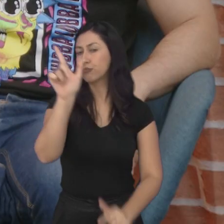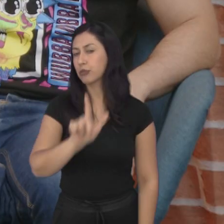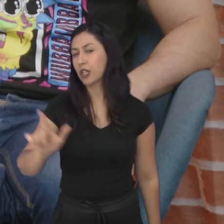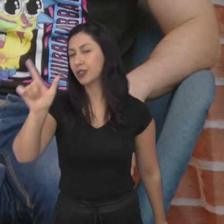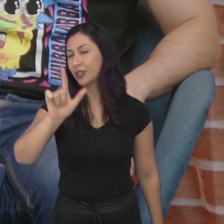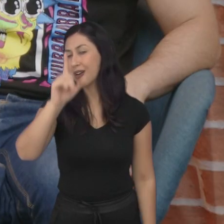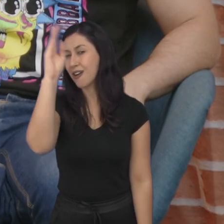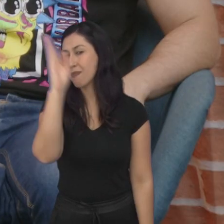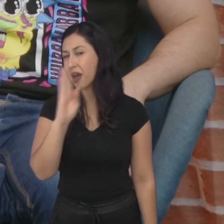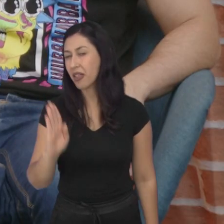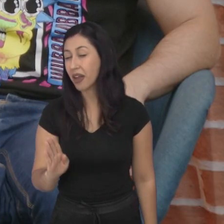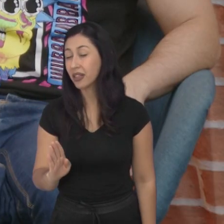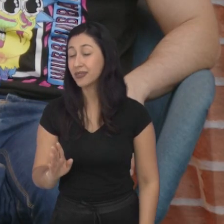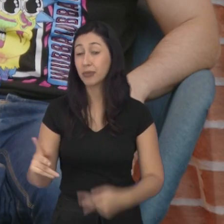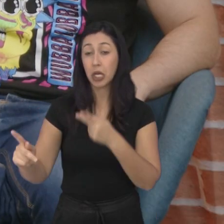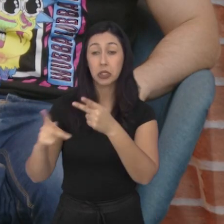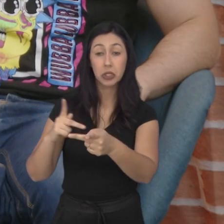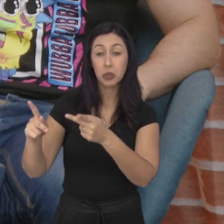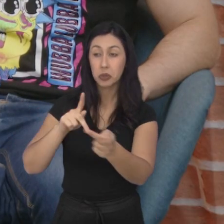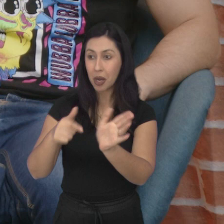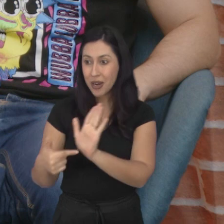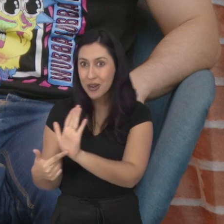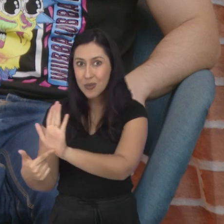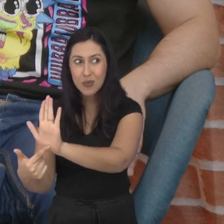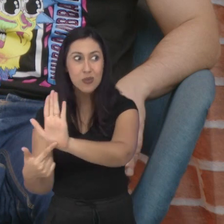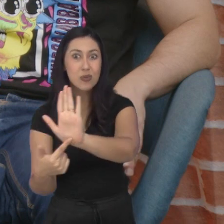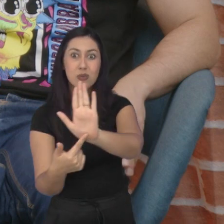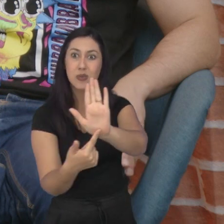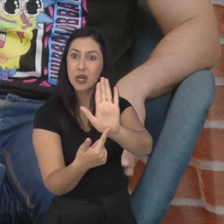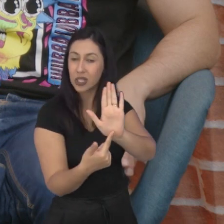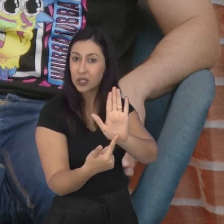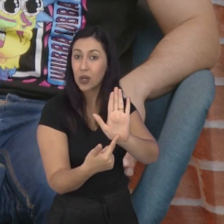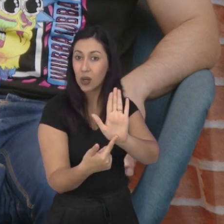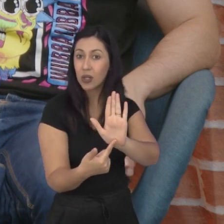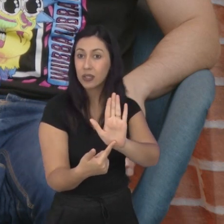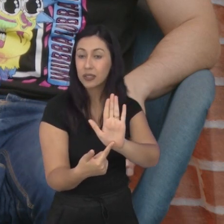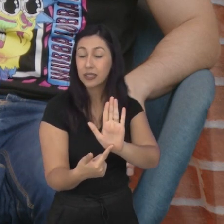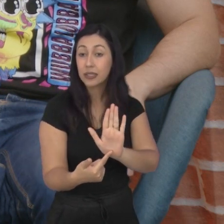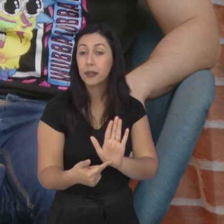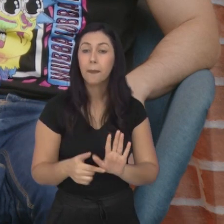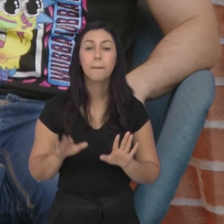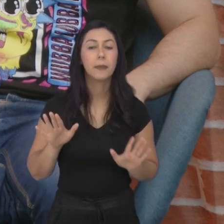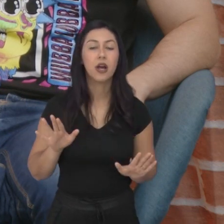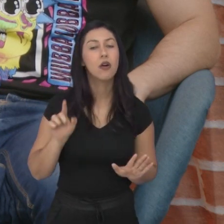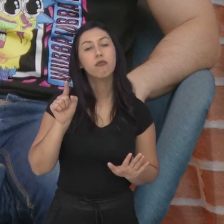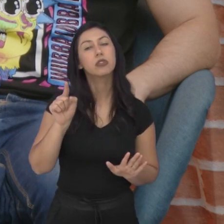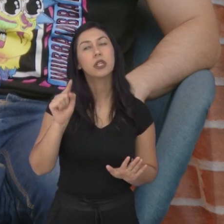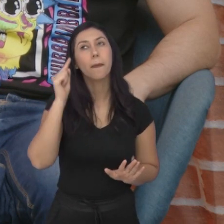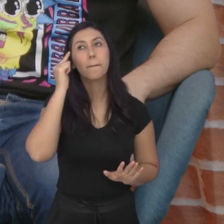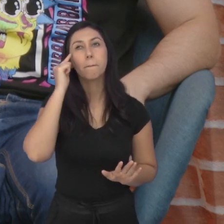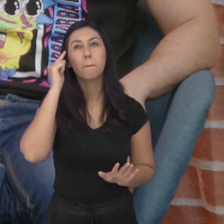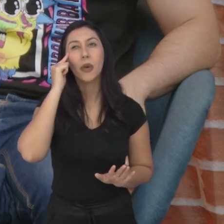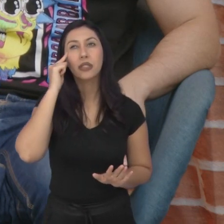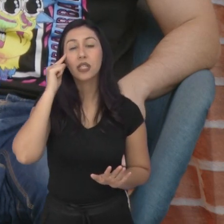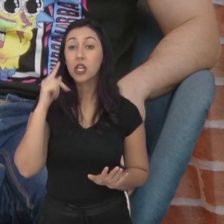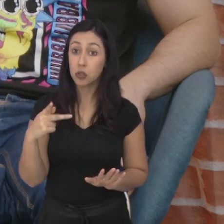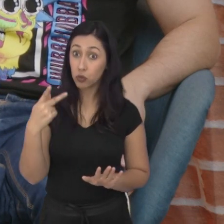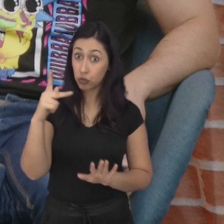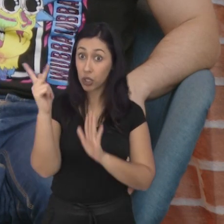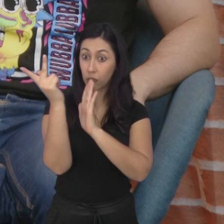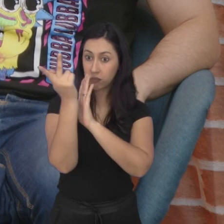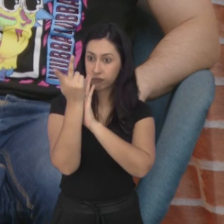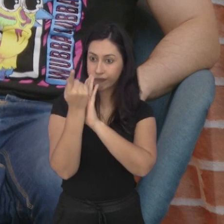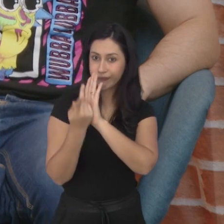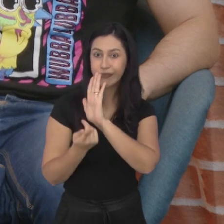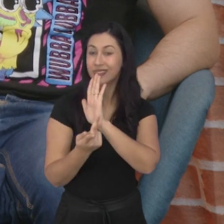literatura brasileira, retratou São José dos Campos para a história, Martim Sererê, por exemplo. Você para pensar, por exemplo, na sua